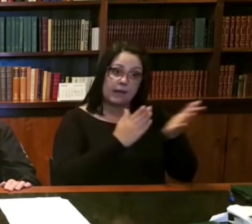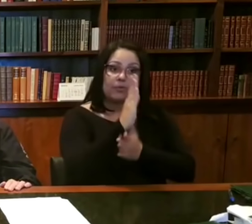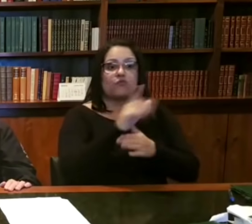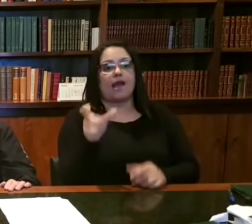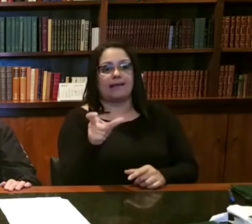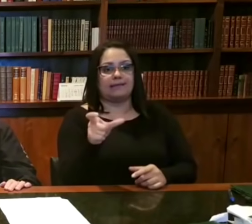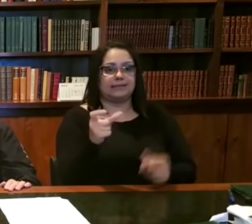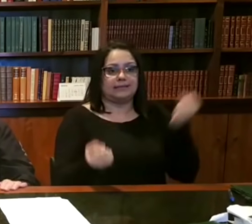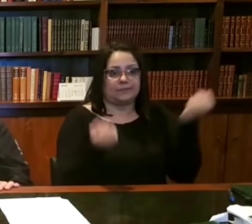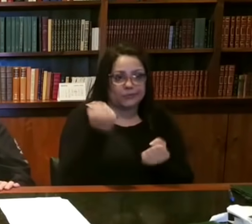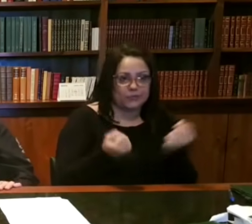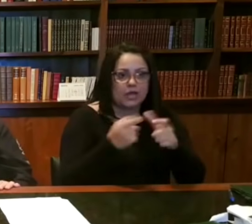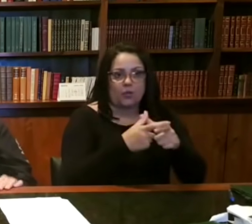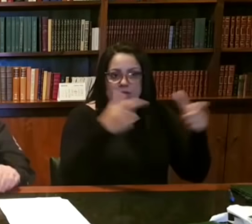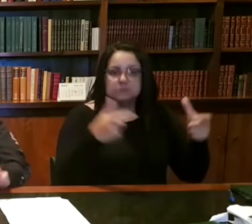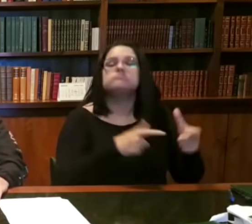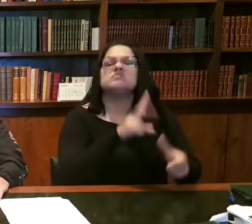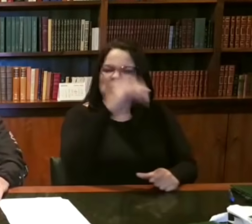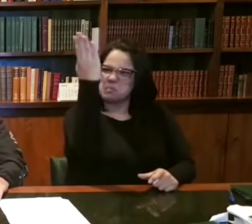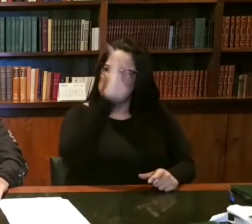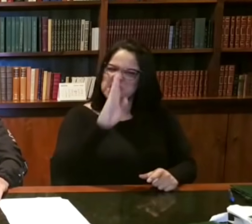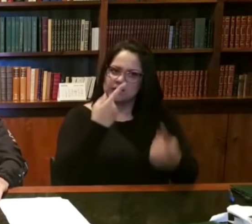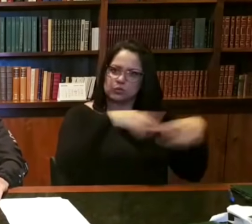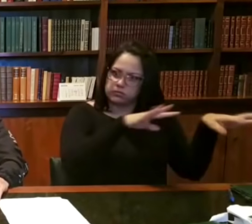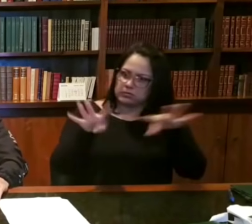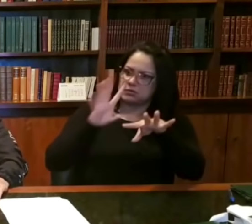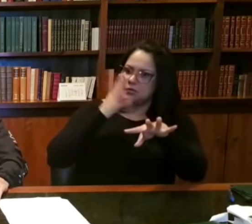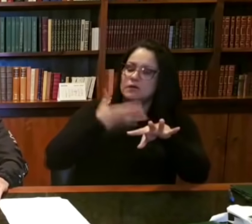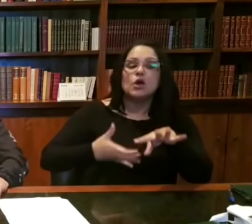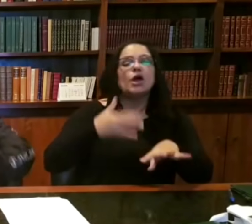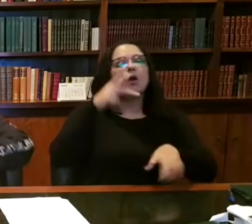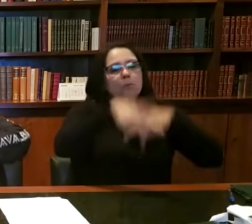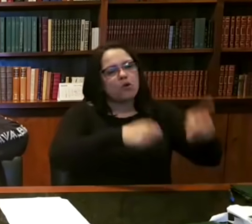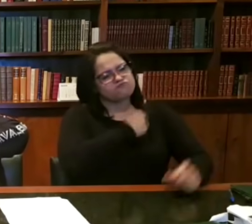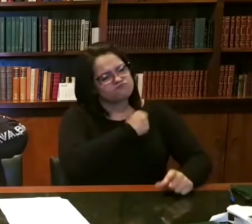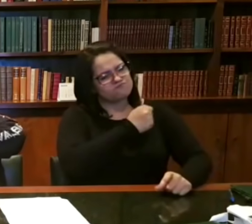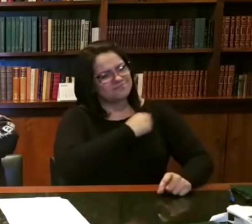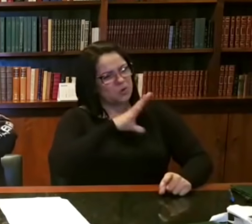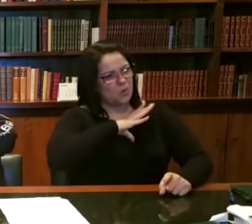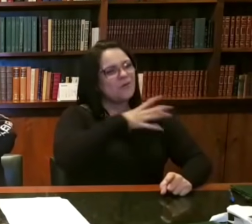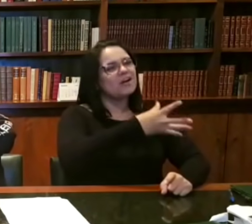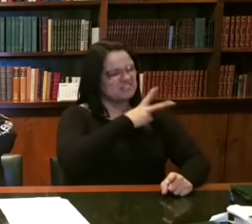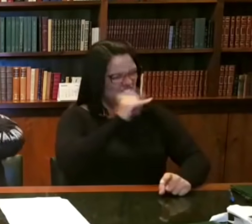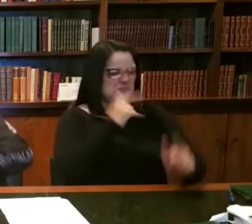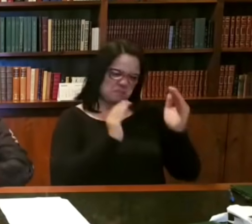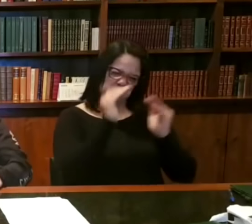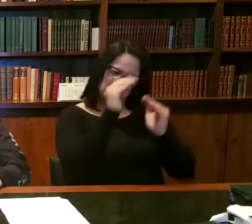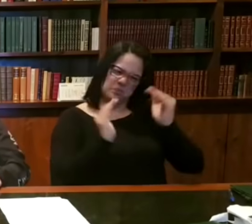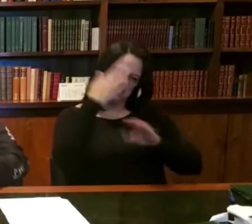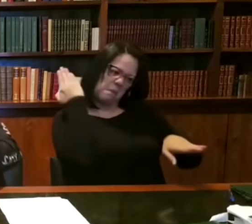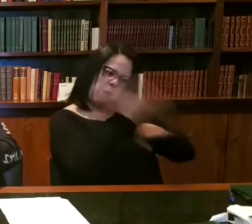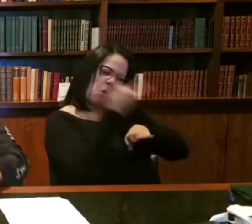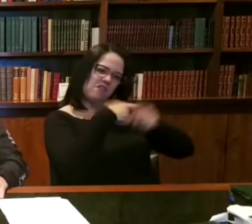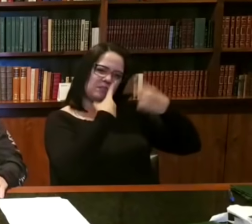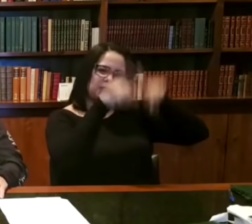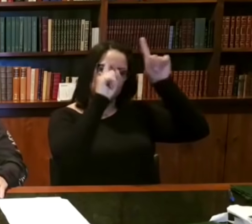nós vamos surpreender. Nós vamos surpreender. O Brasil vai surpreender. É um povo valente, vamos furar as duas ondas e vamos sair do lado de lá. Paulo, me permite